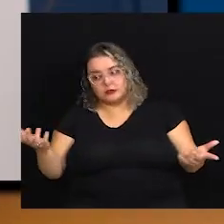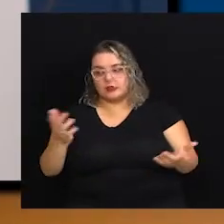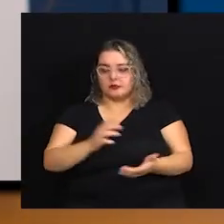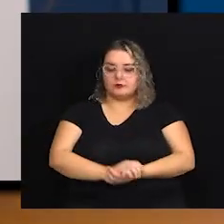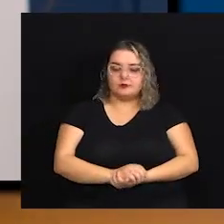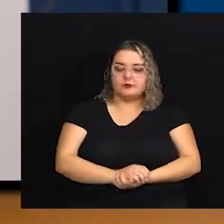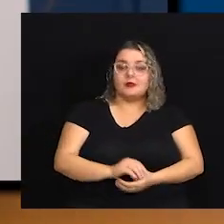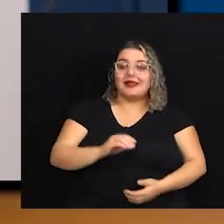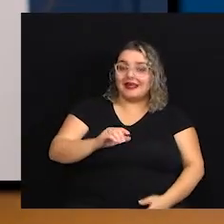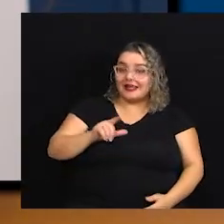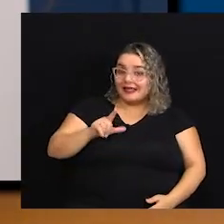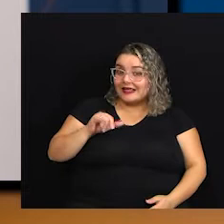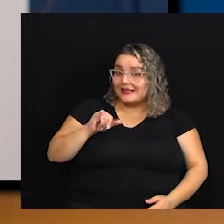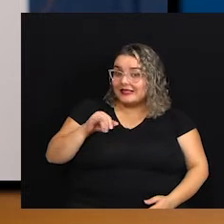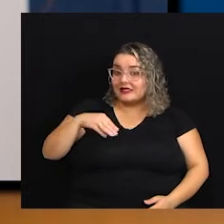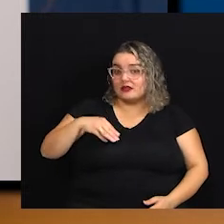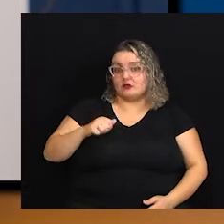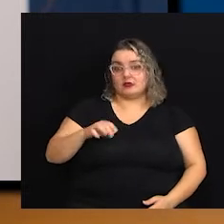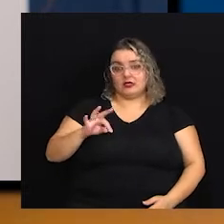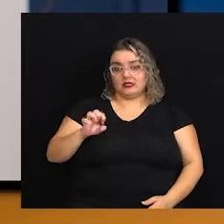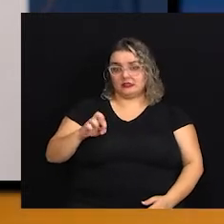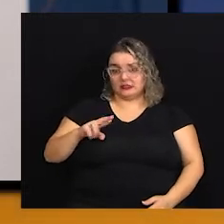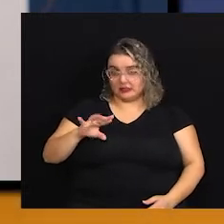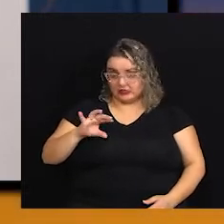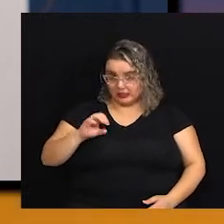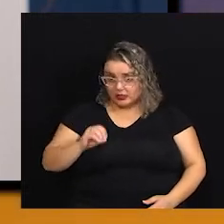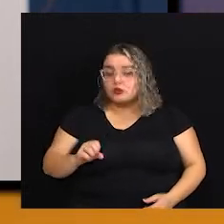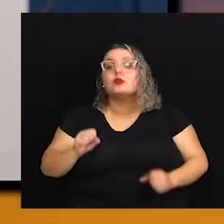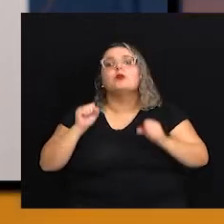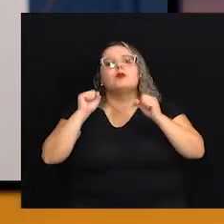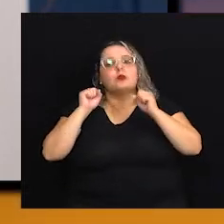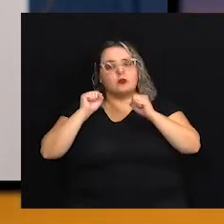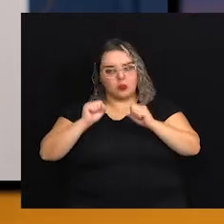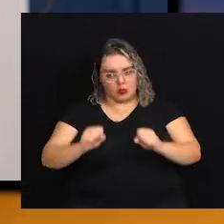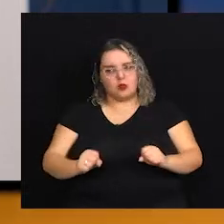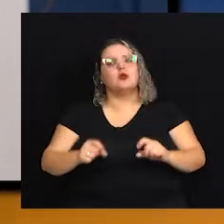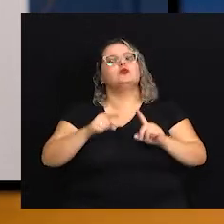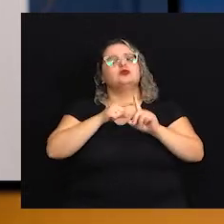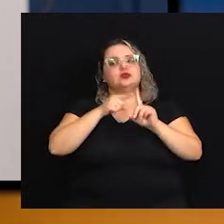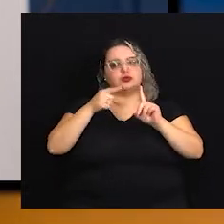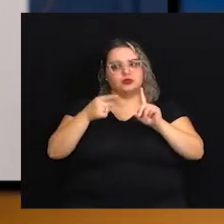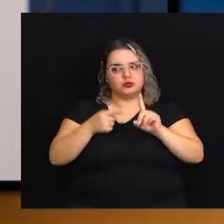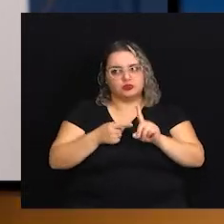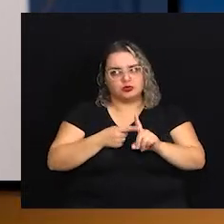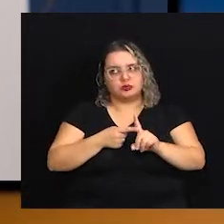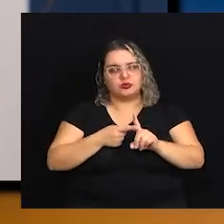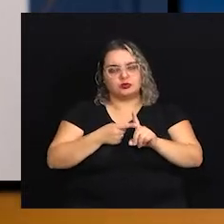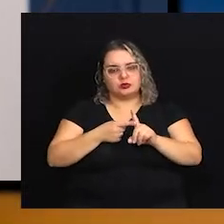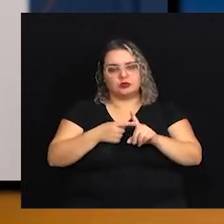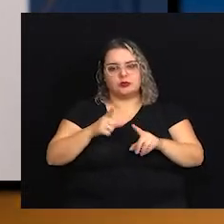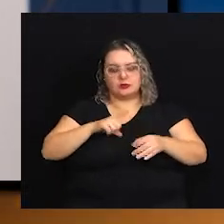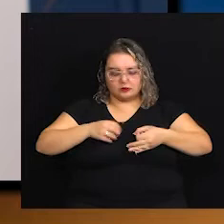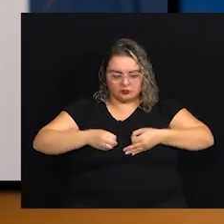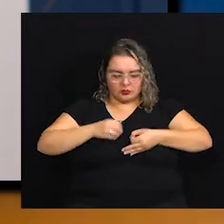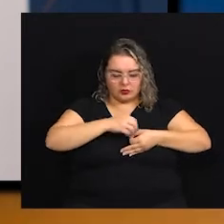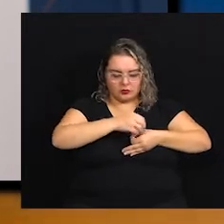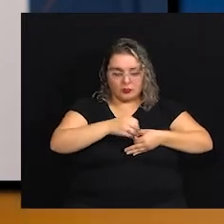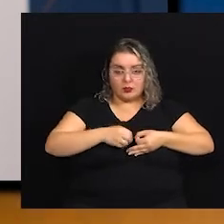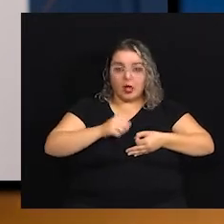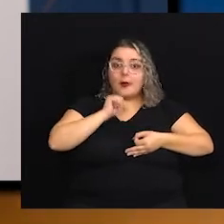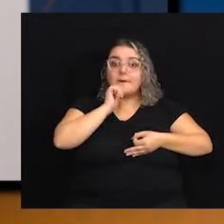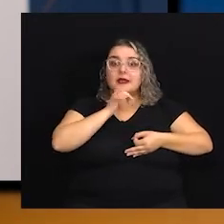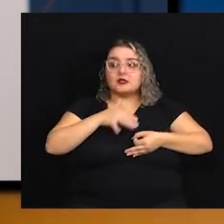Tá. Climatério pode engravidar, porque apesar de ter ciclos anovulatórios, o que é isso? Menstrua